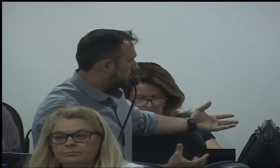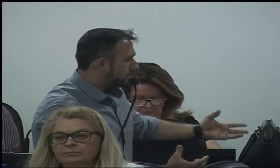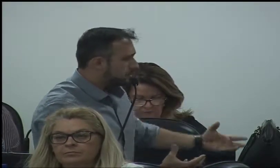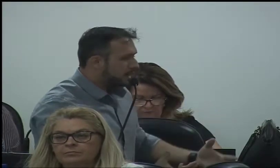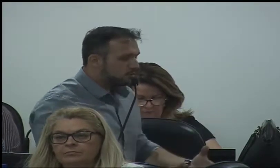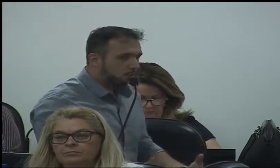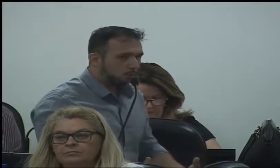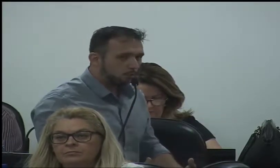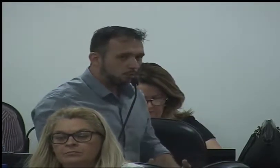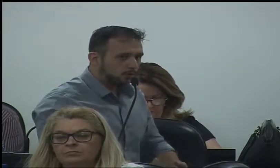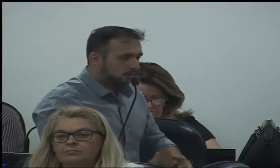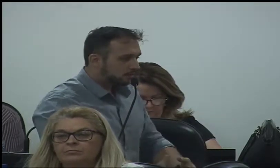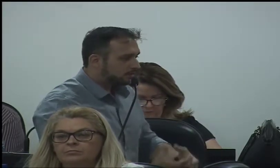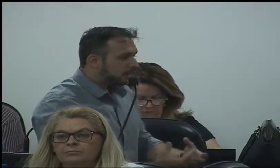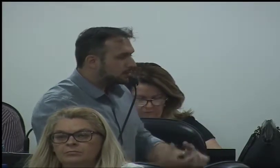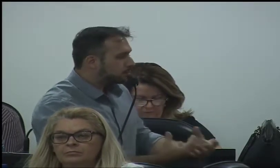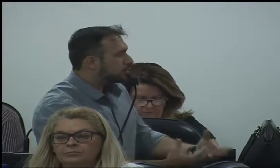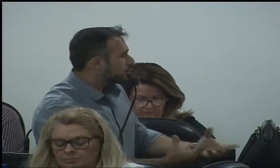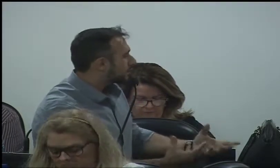financeiro, bem como